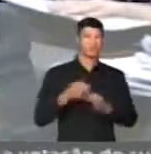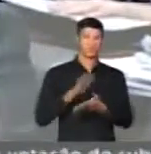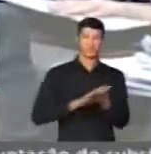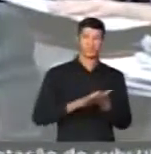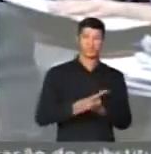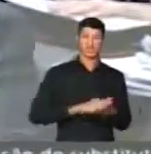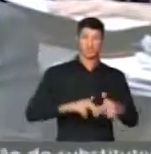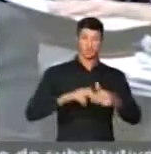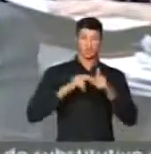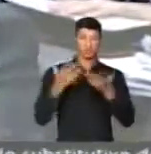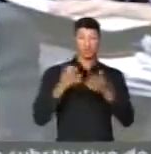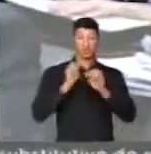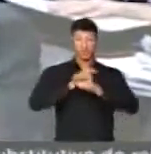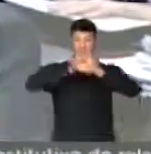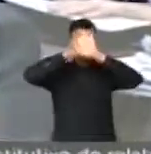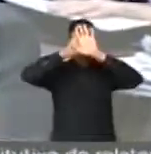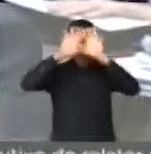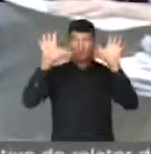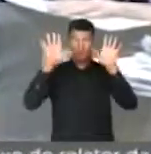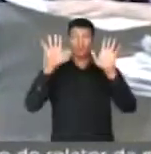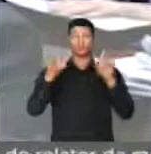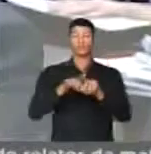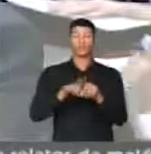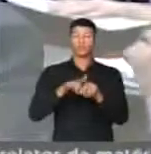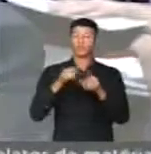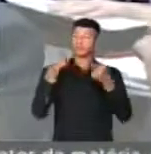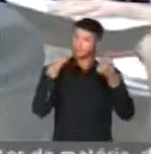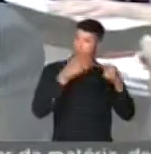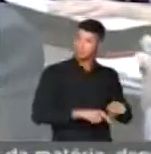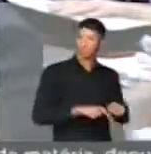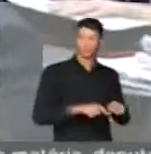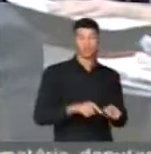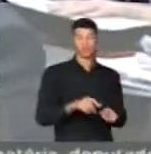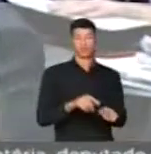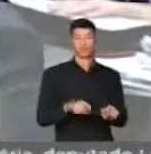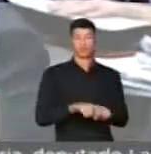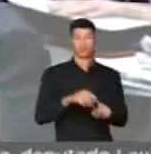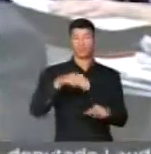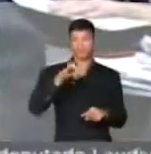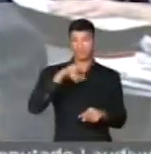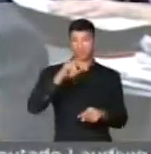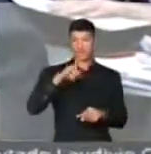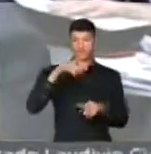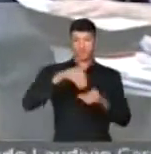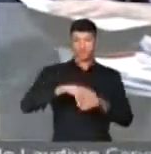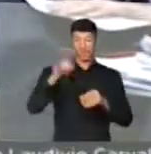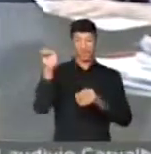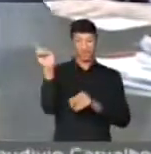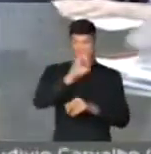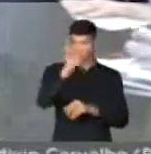Por isso, quero deixar bem claro, como também de ser contrário ao mérito, a minoria vota não ao texto.